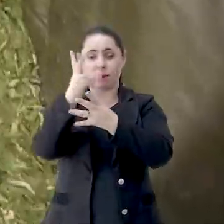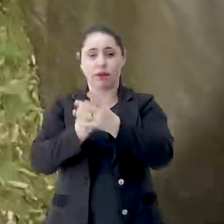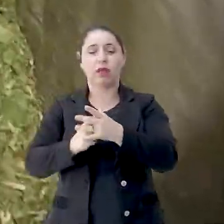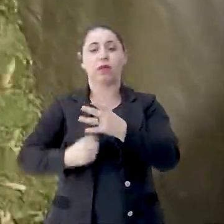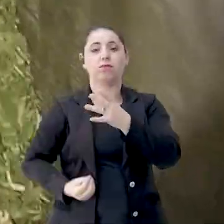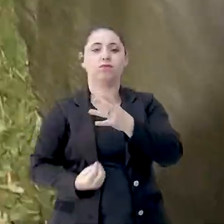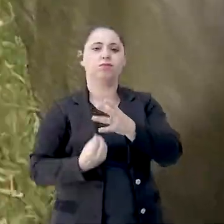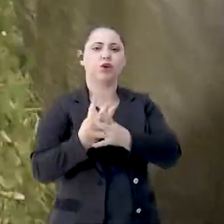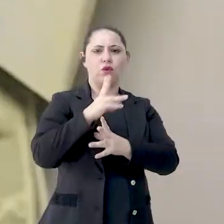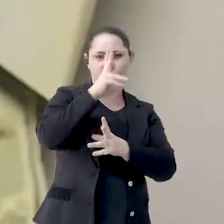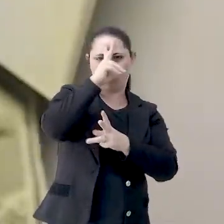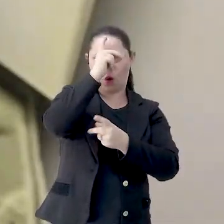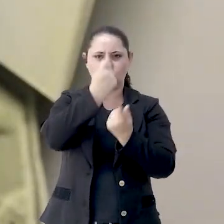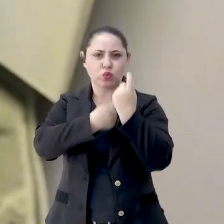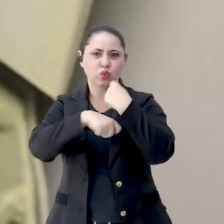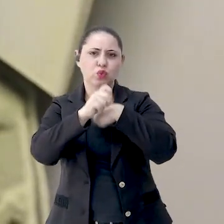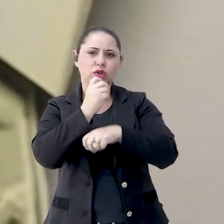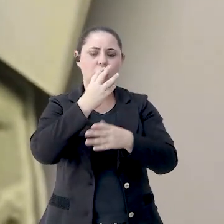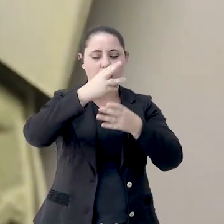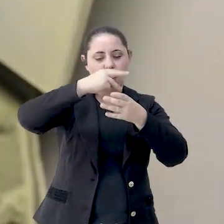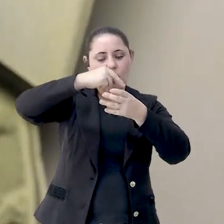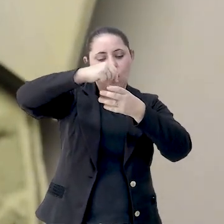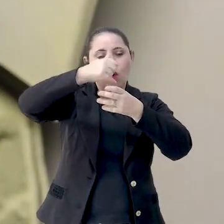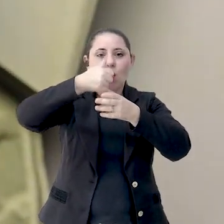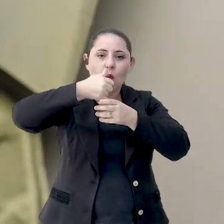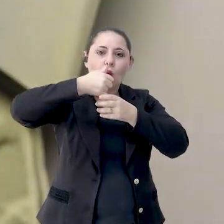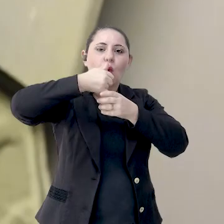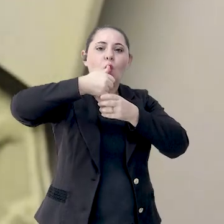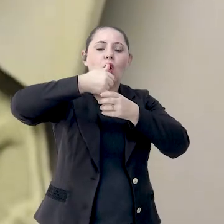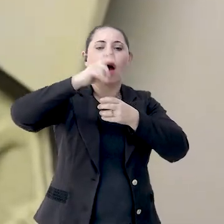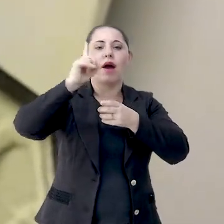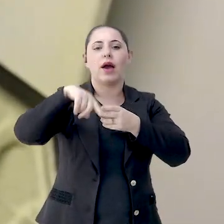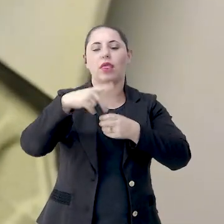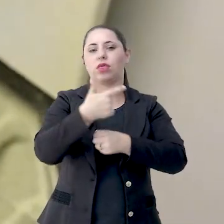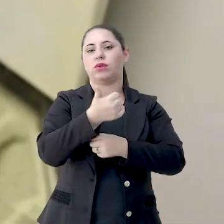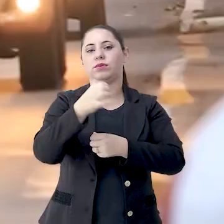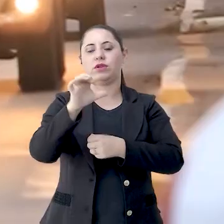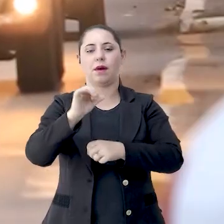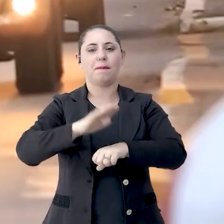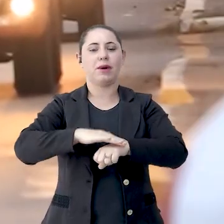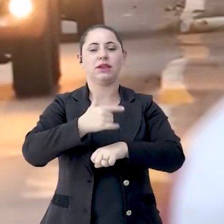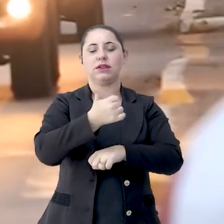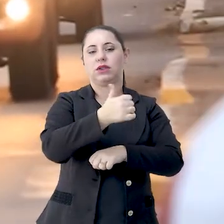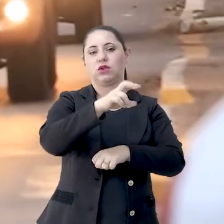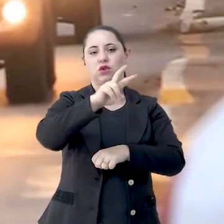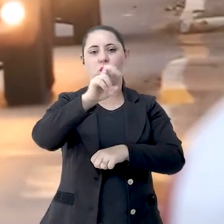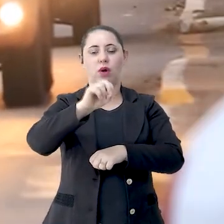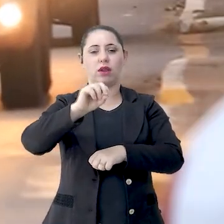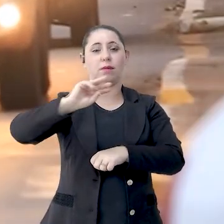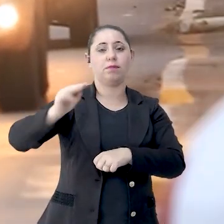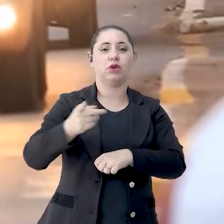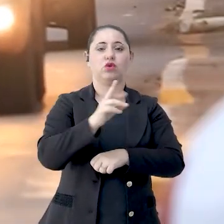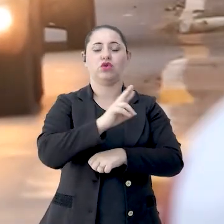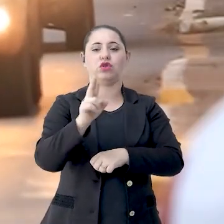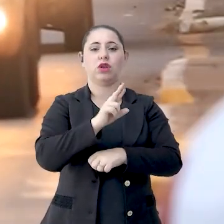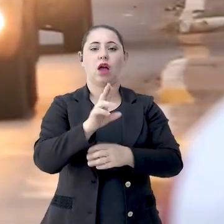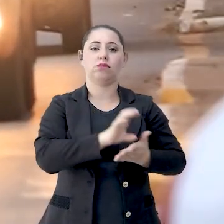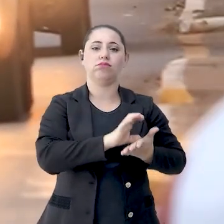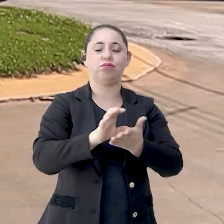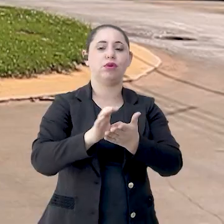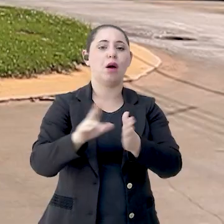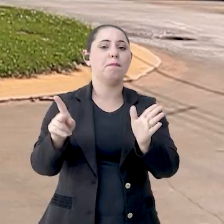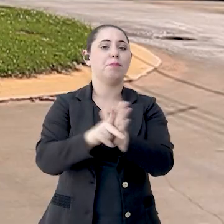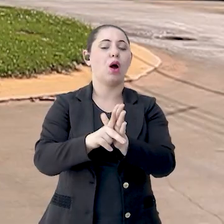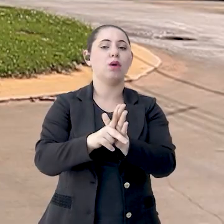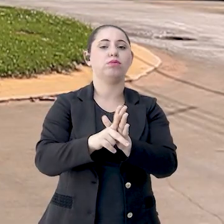Em 2019, foram quase 150 milhões de reais que passaram pelos cofres do município, o que representa um